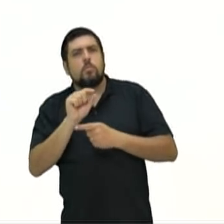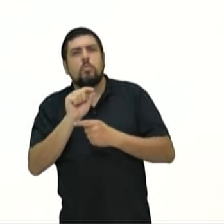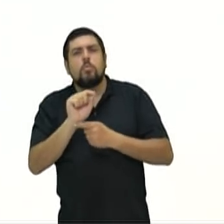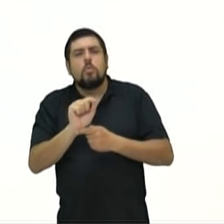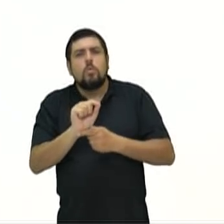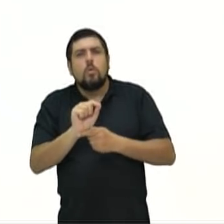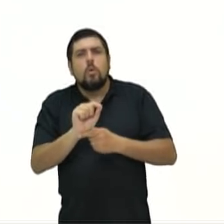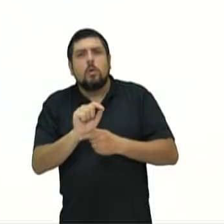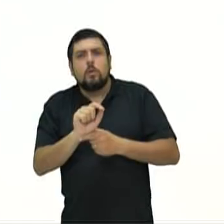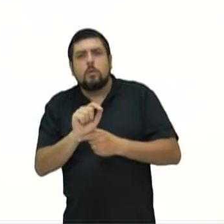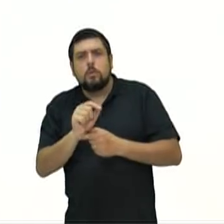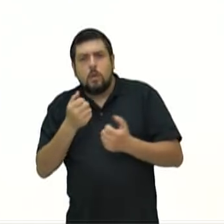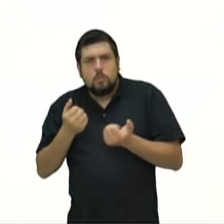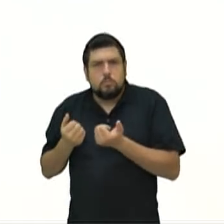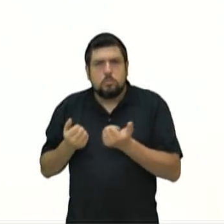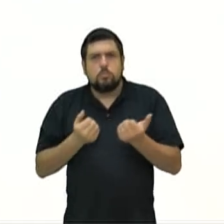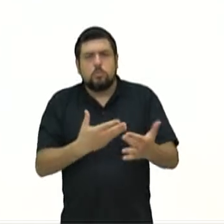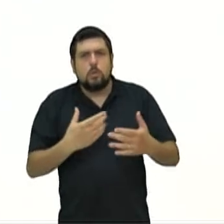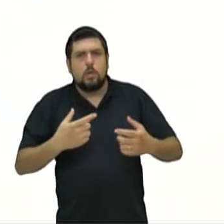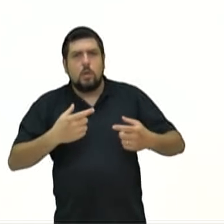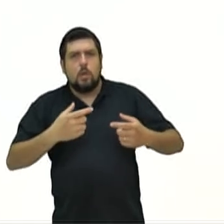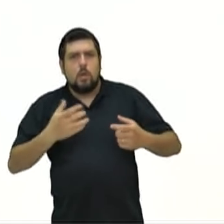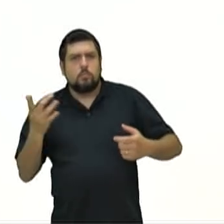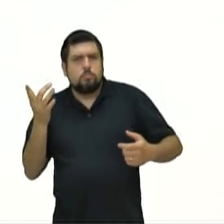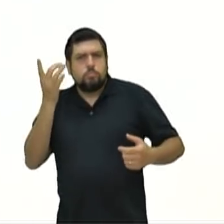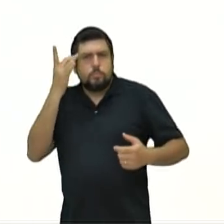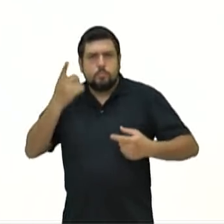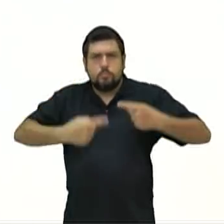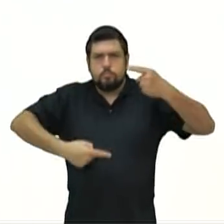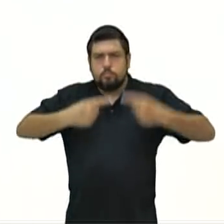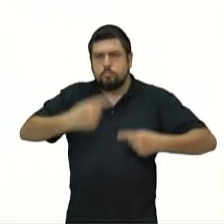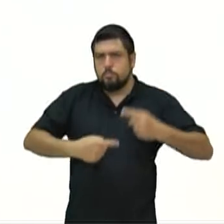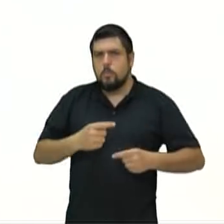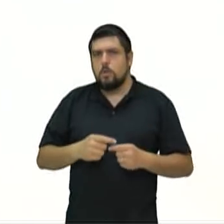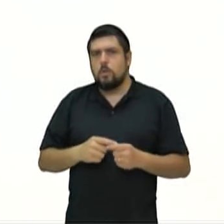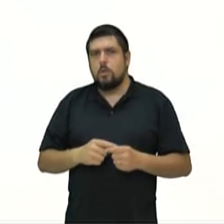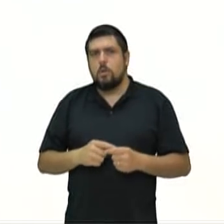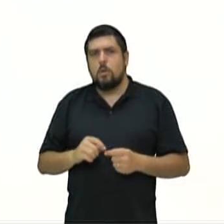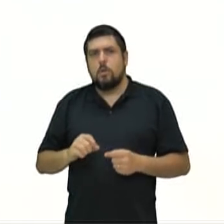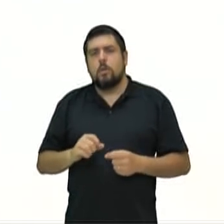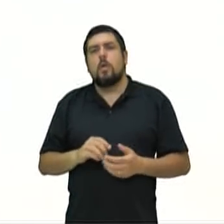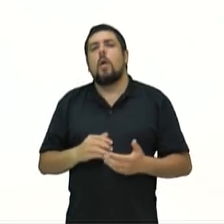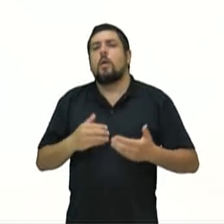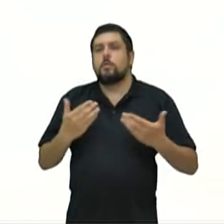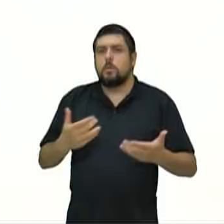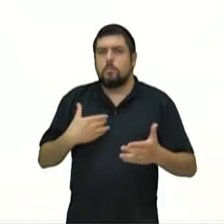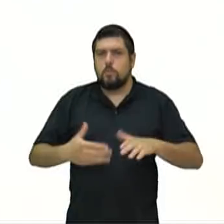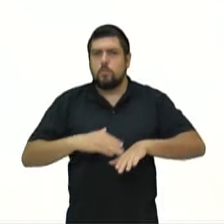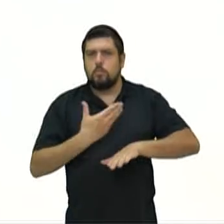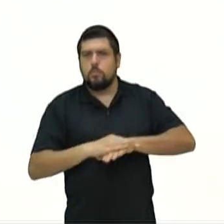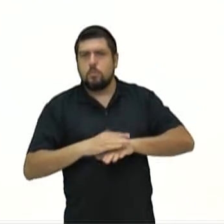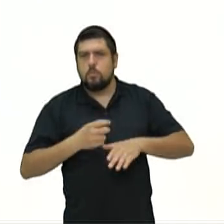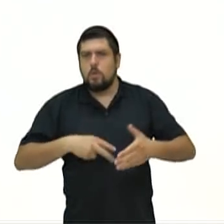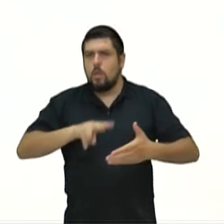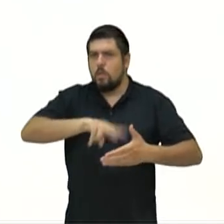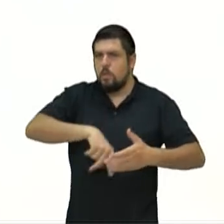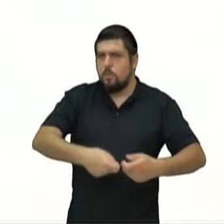a capacidade de argumentação do cidadão. Então, quer dizer que a capacidade de argumentação é muito mais forte. O hábito de ler pode levar à reflexão.